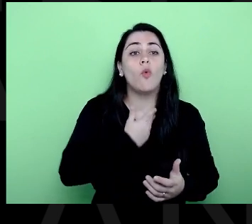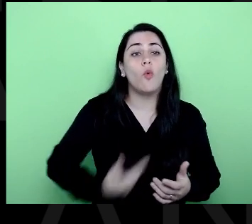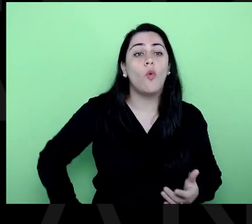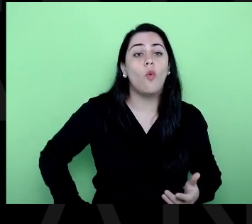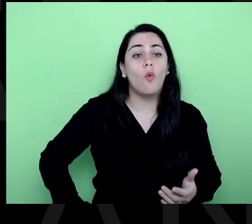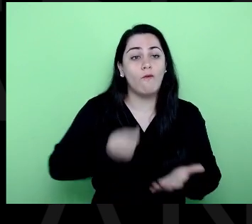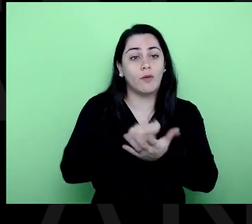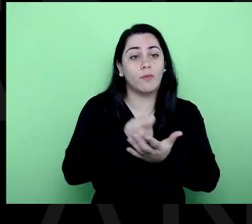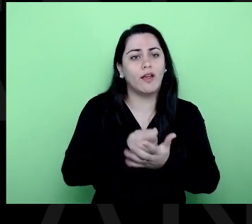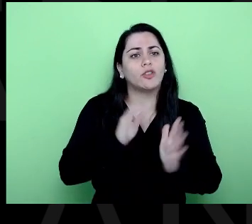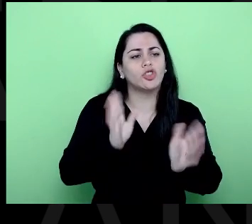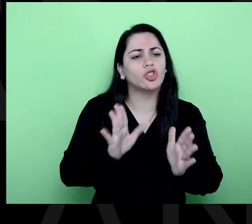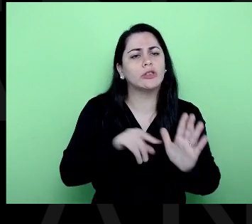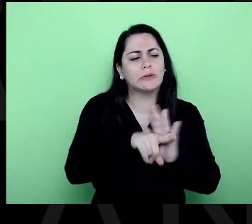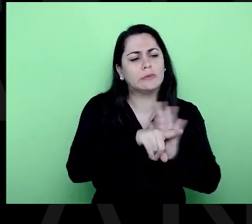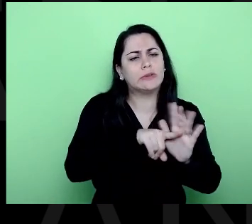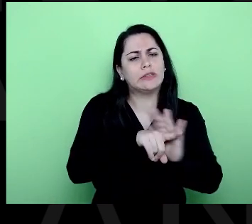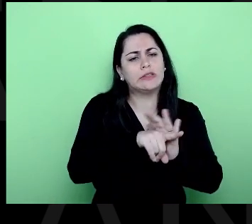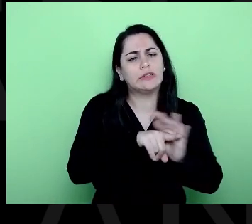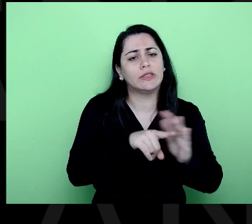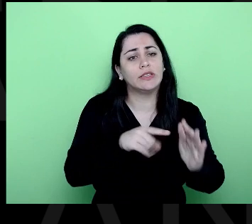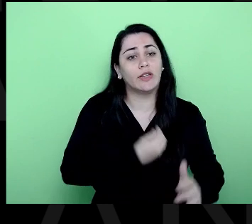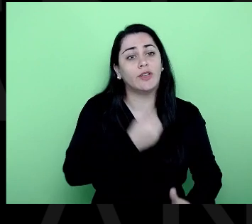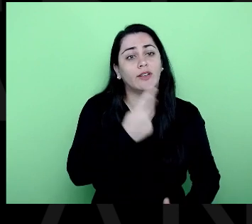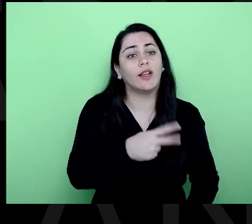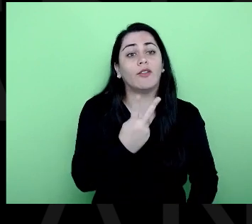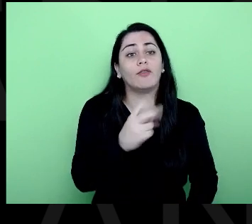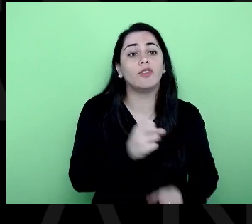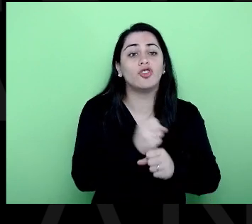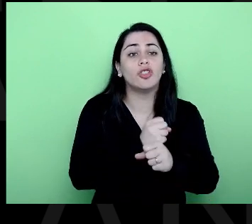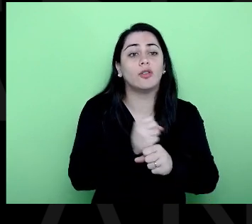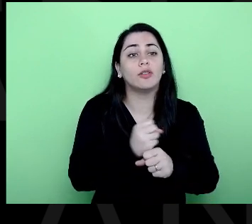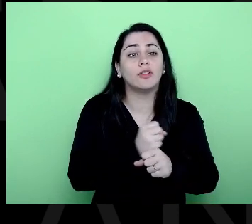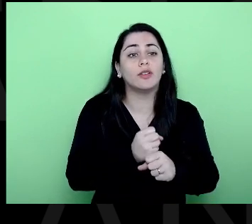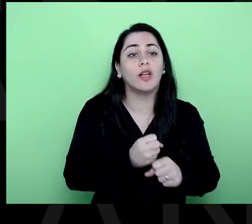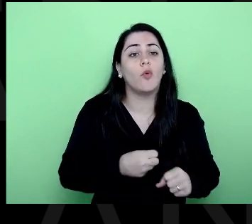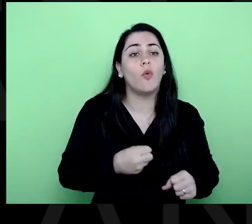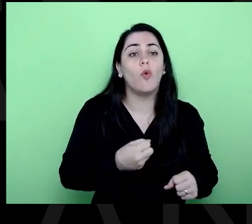Depois fuçaram a vida dela durante, e os amantes não apareceram, né?